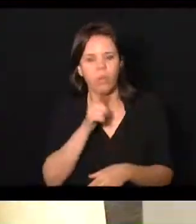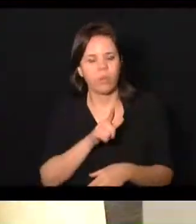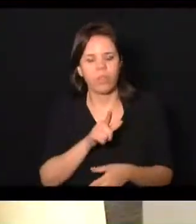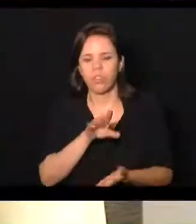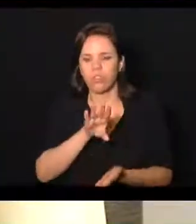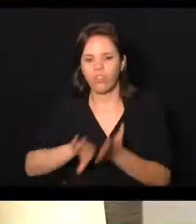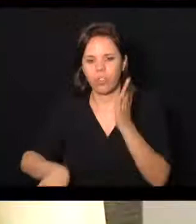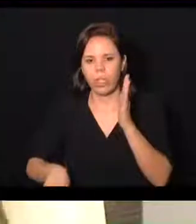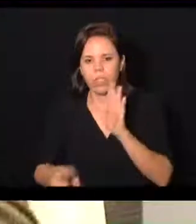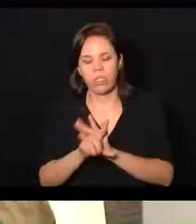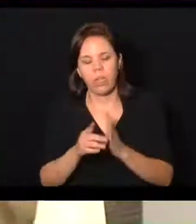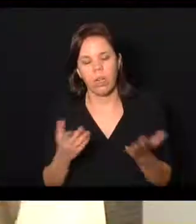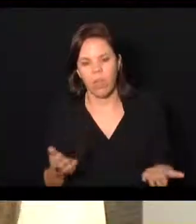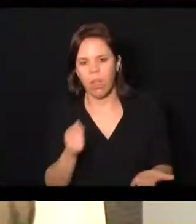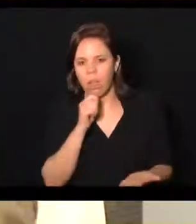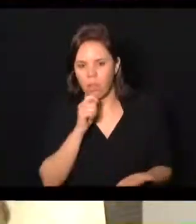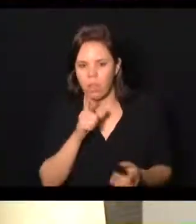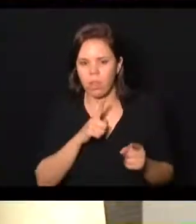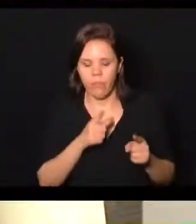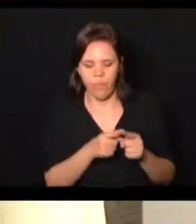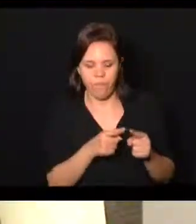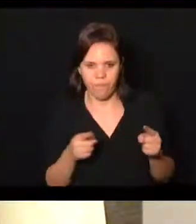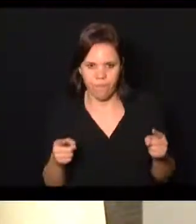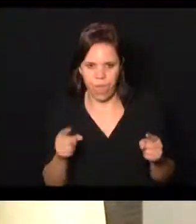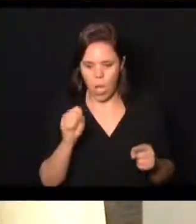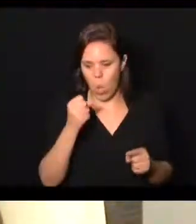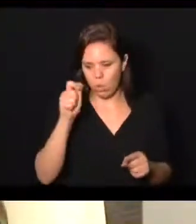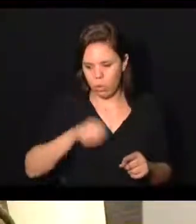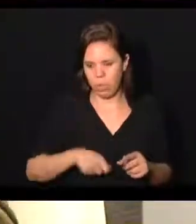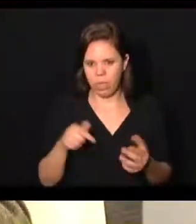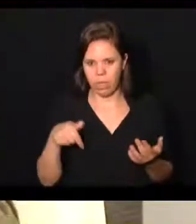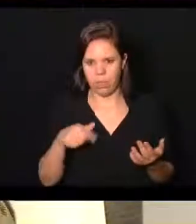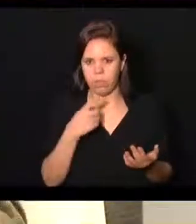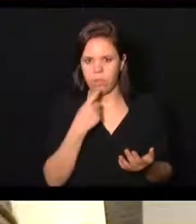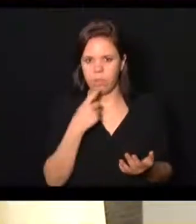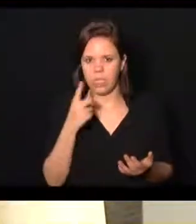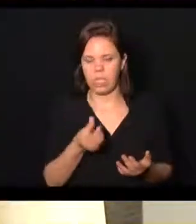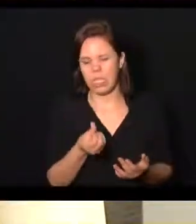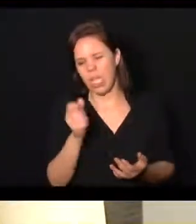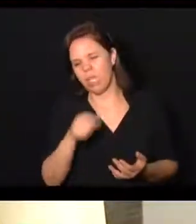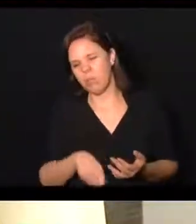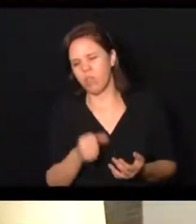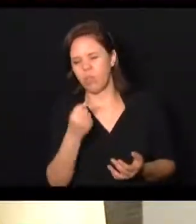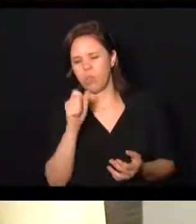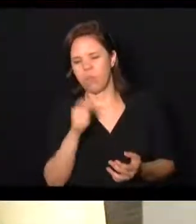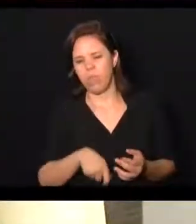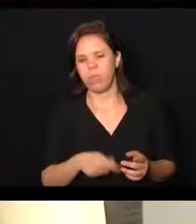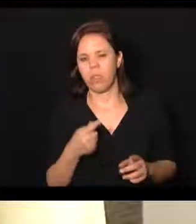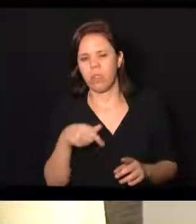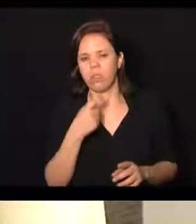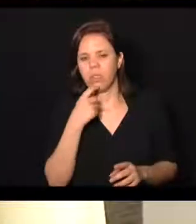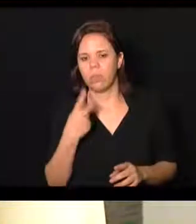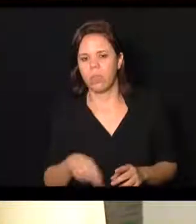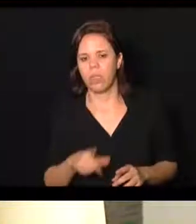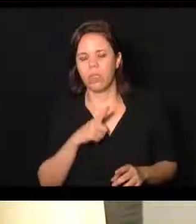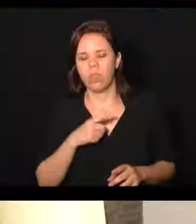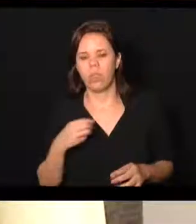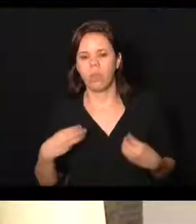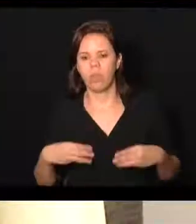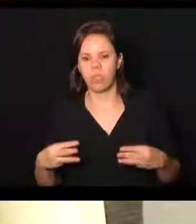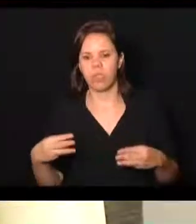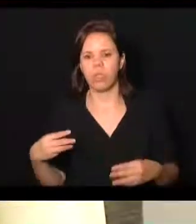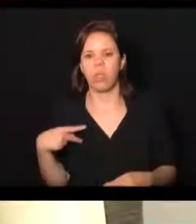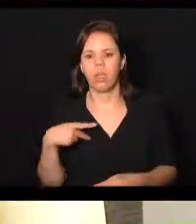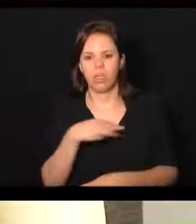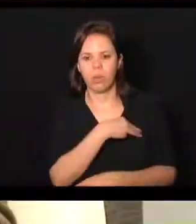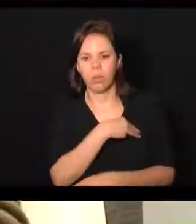lei valeu, ela teve uma validade por 8 meses, 6, 8 meses de validade. O Ministério Público entrou com um